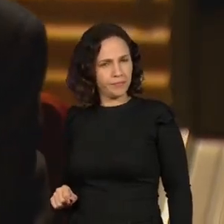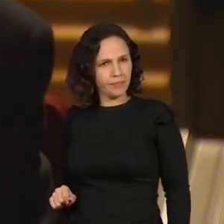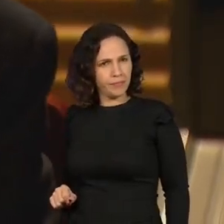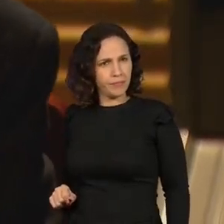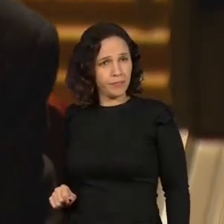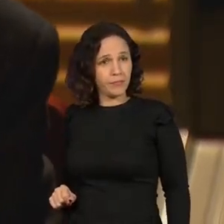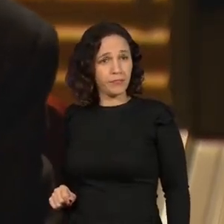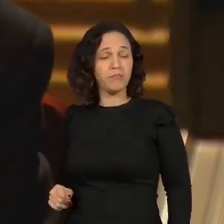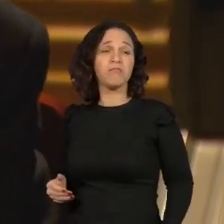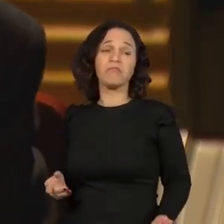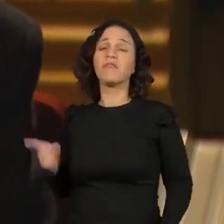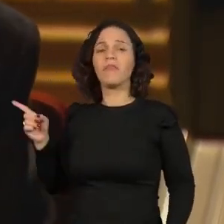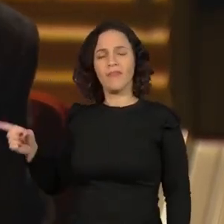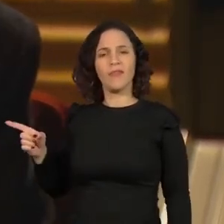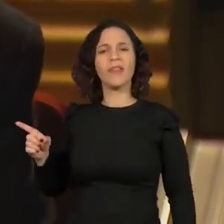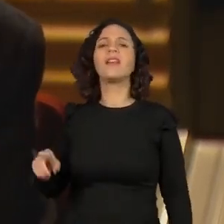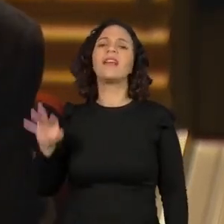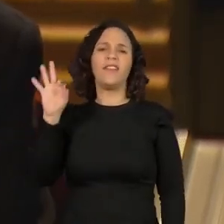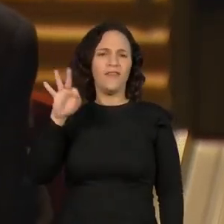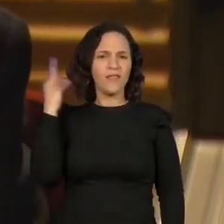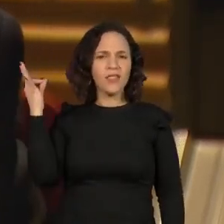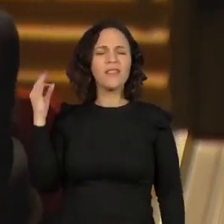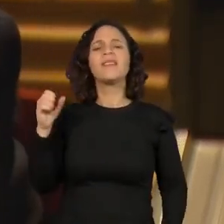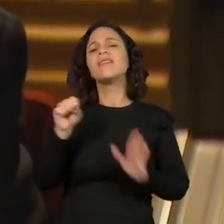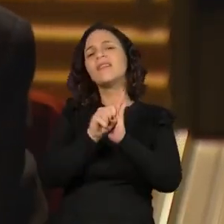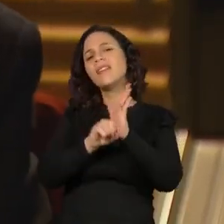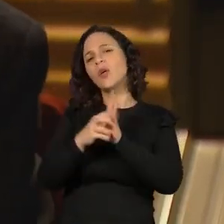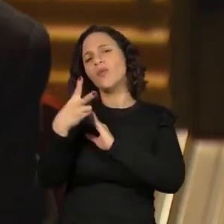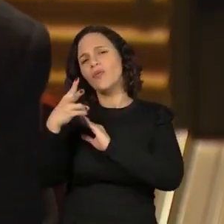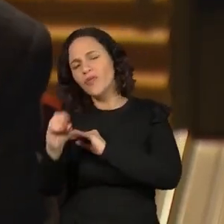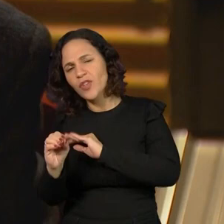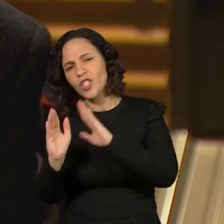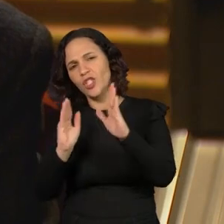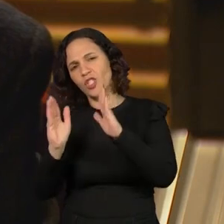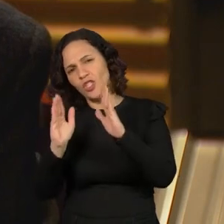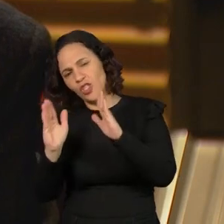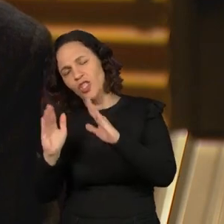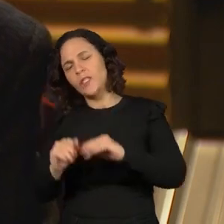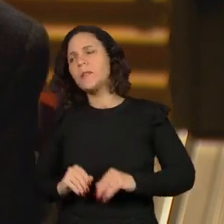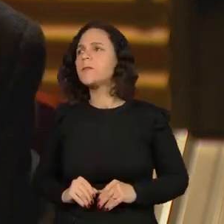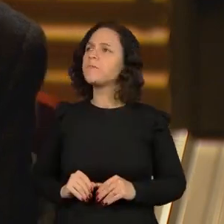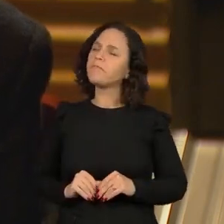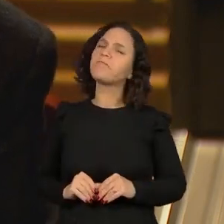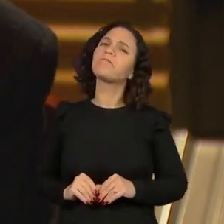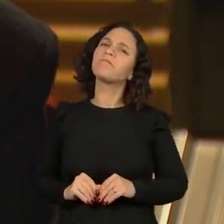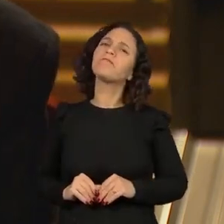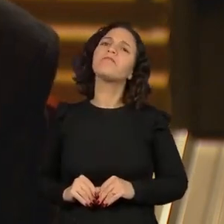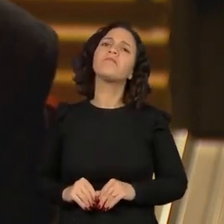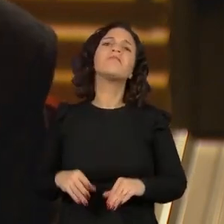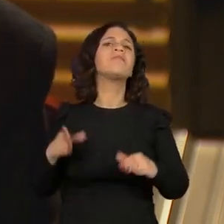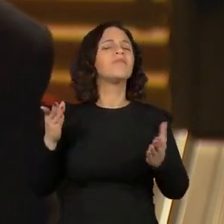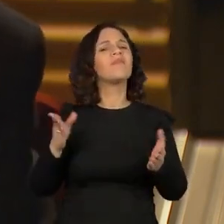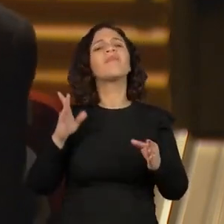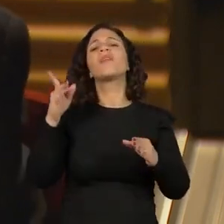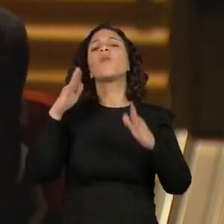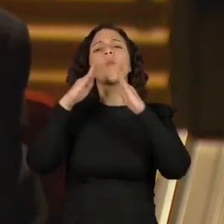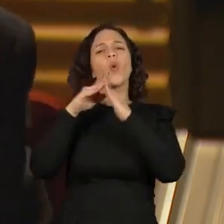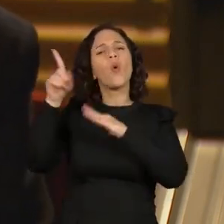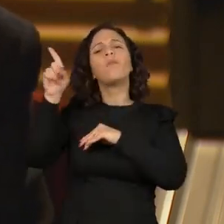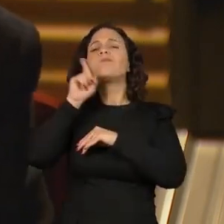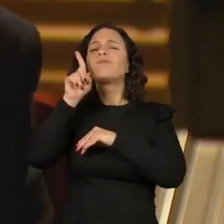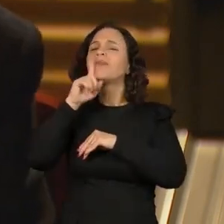rá francês do século XX da segunda metade Eh que que teve muito tempo nos Estados Unidos